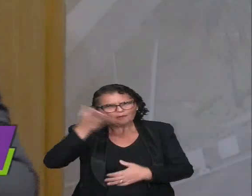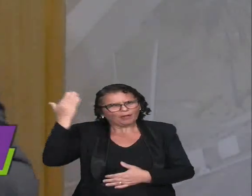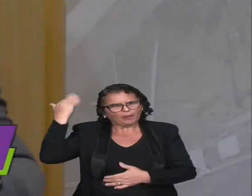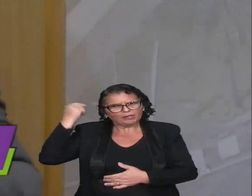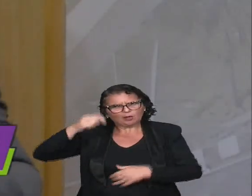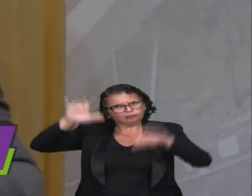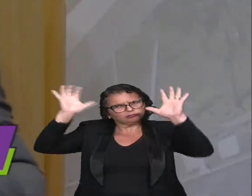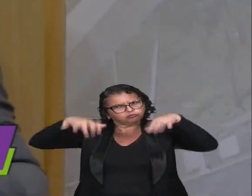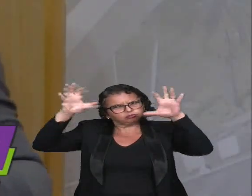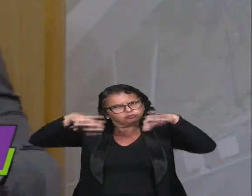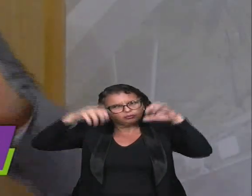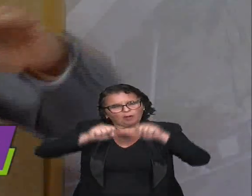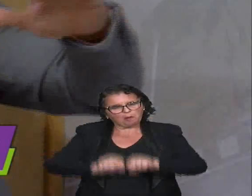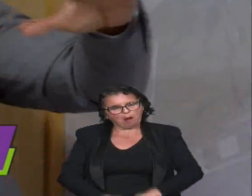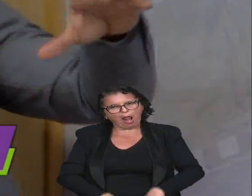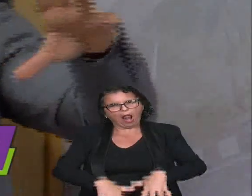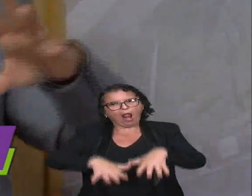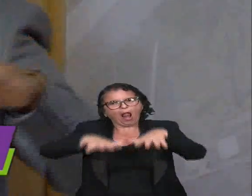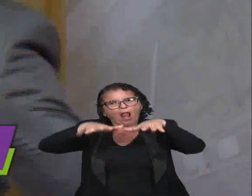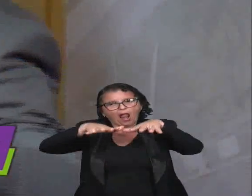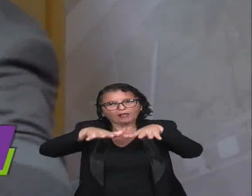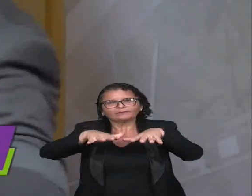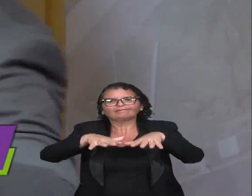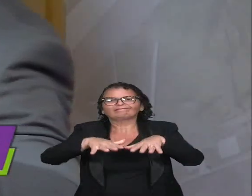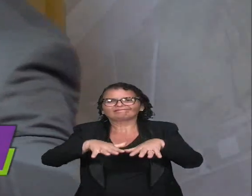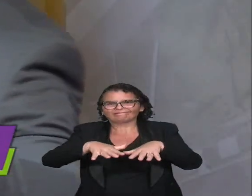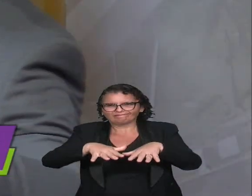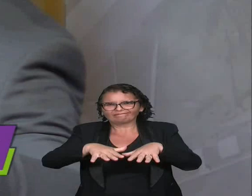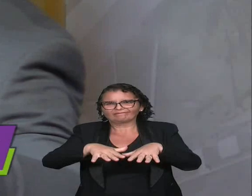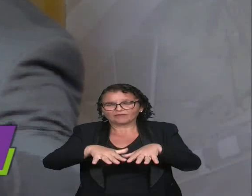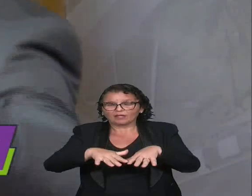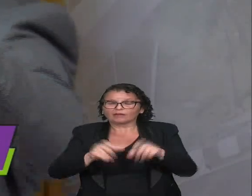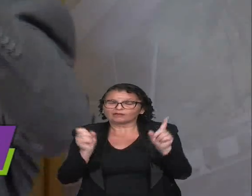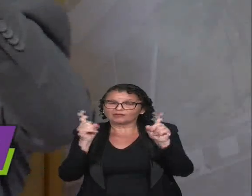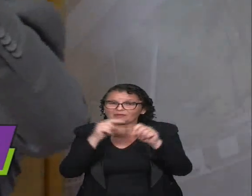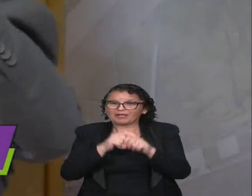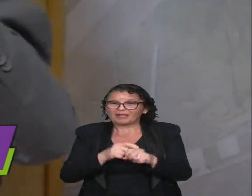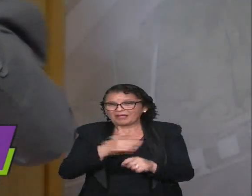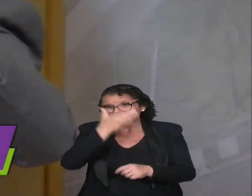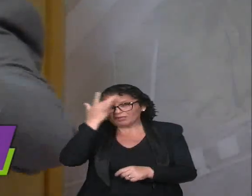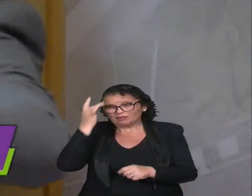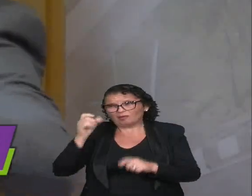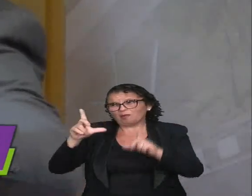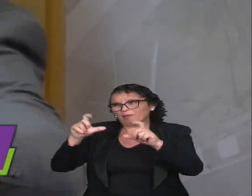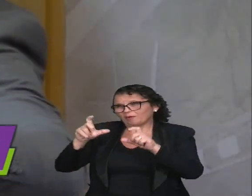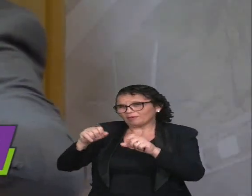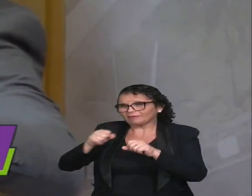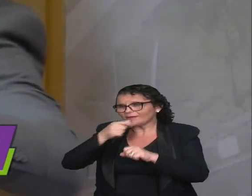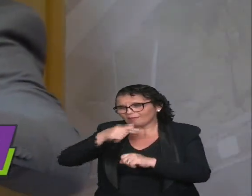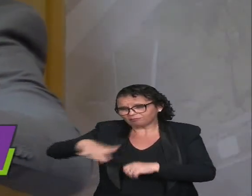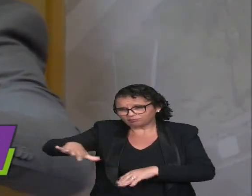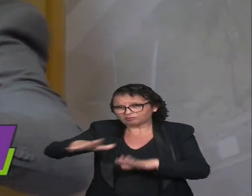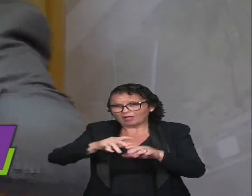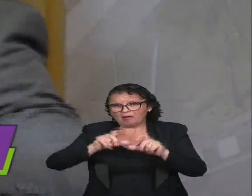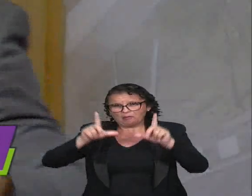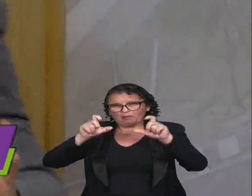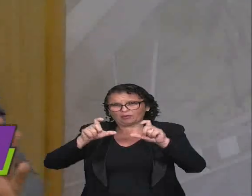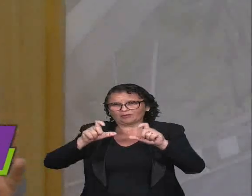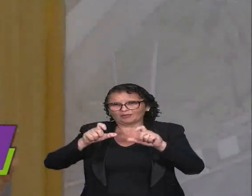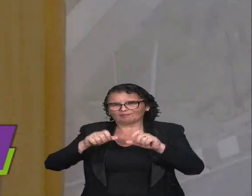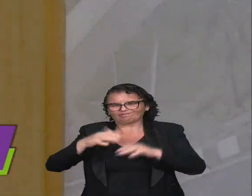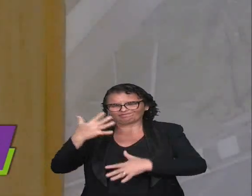alagava tudo ali e a gente ficava com aquela cena das pessoas tirando foto do prédio a cidade